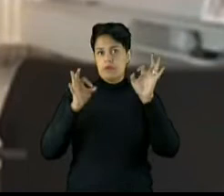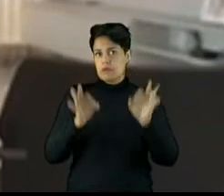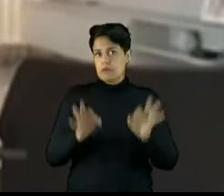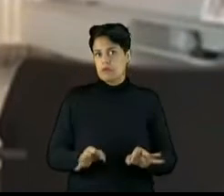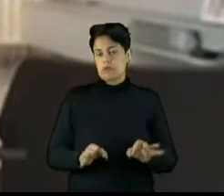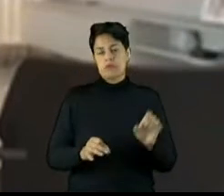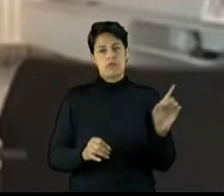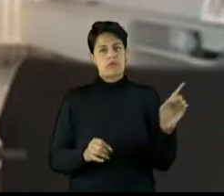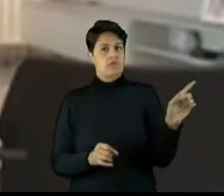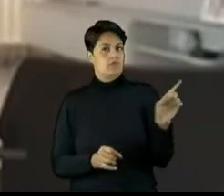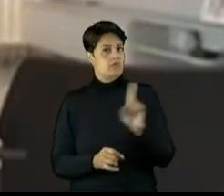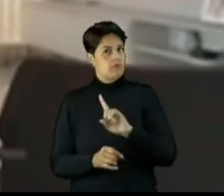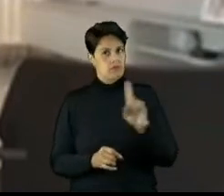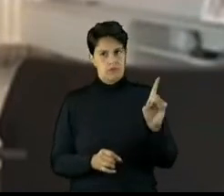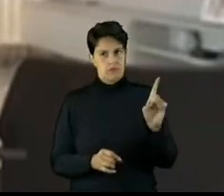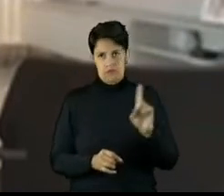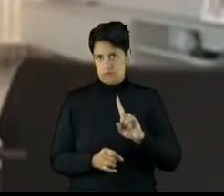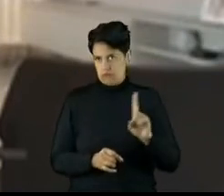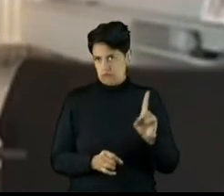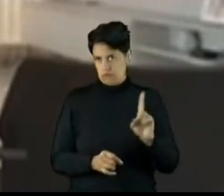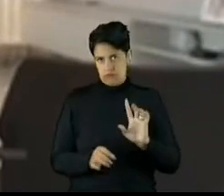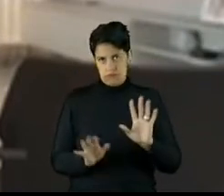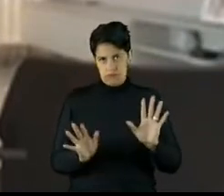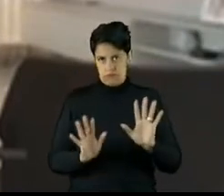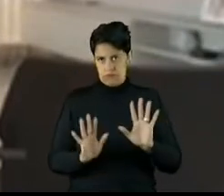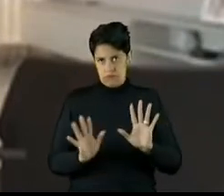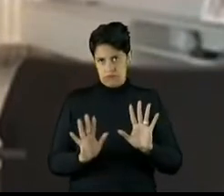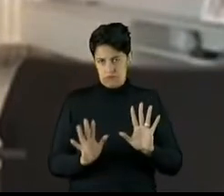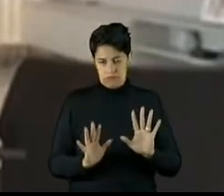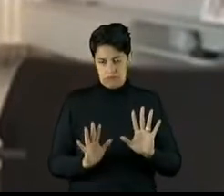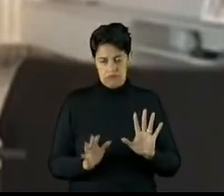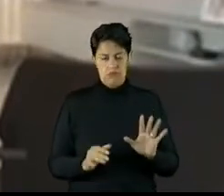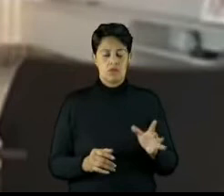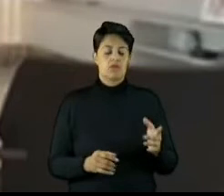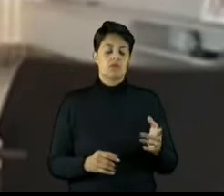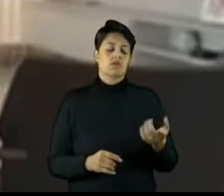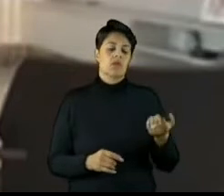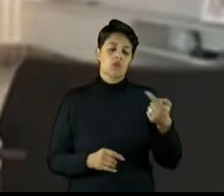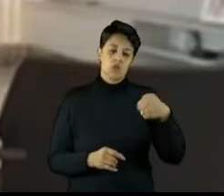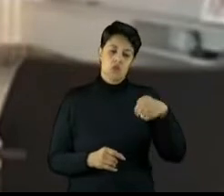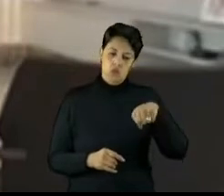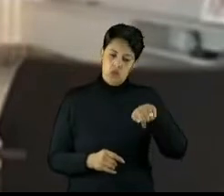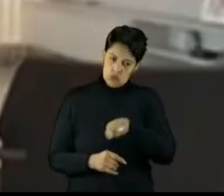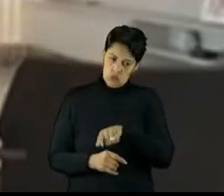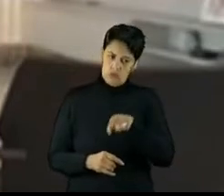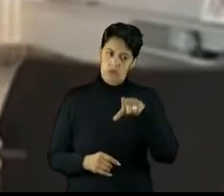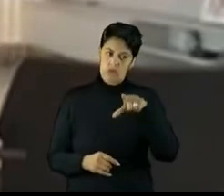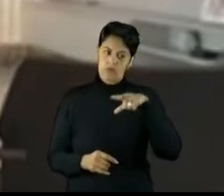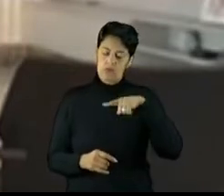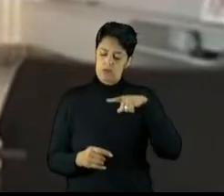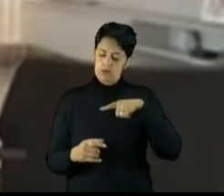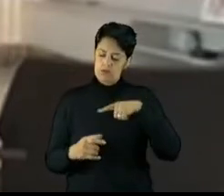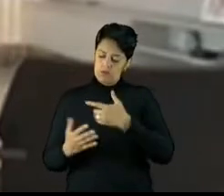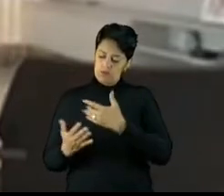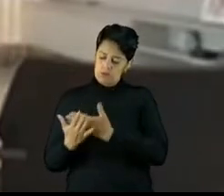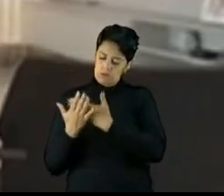chegar ao presidente da Comissão de Regimento Interno, ministro Walton Alencar Rodrigues, o nosso eminente decano, é uma sugestão de modificação dessa instrução